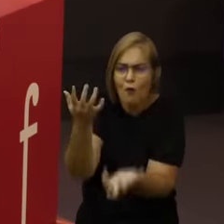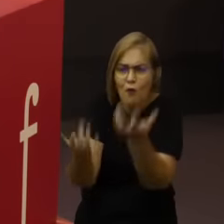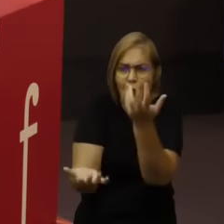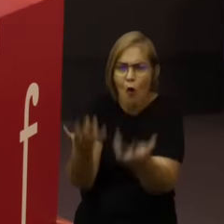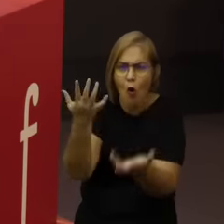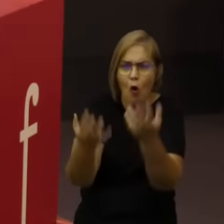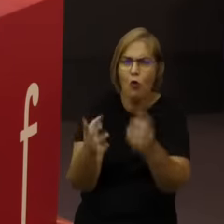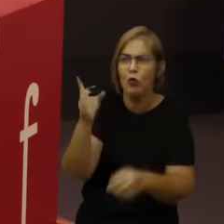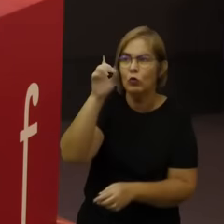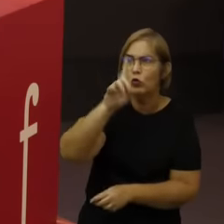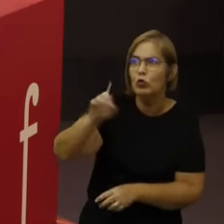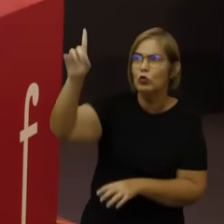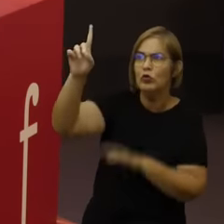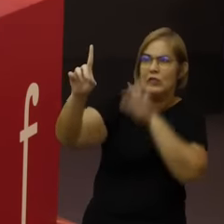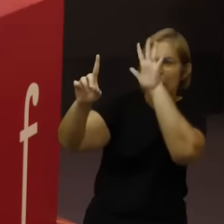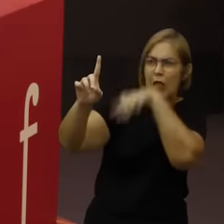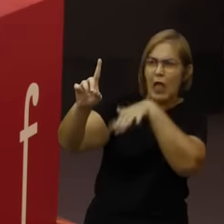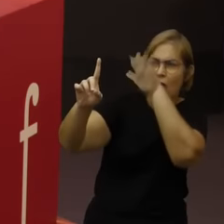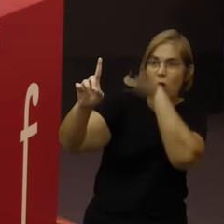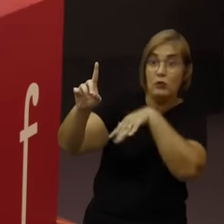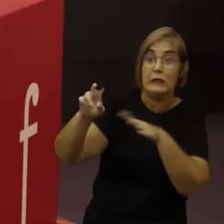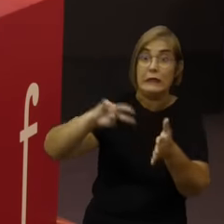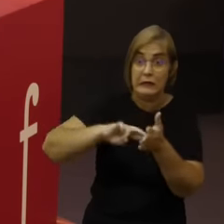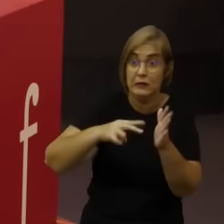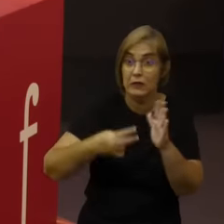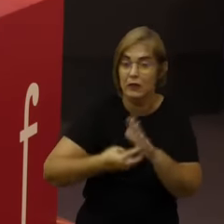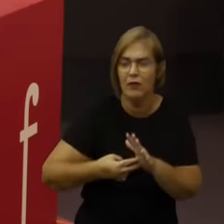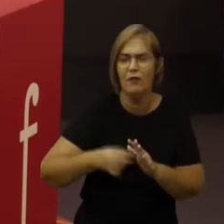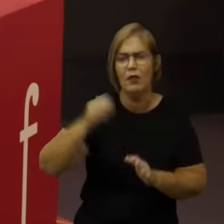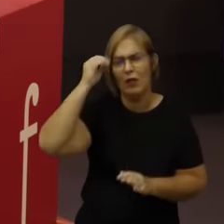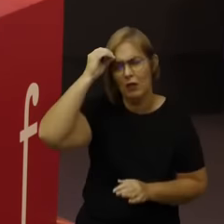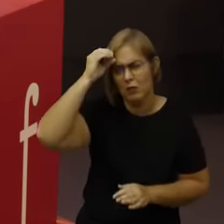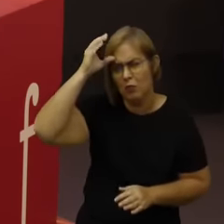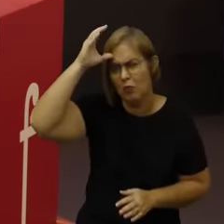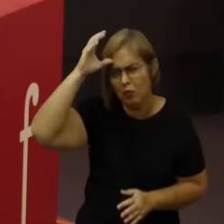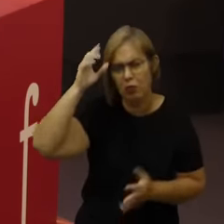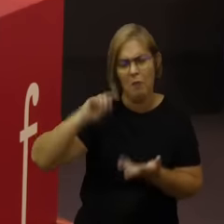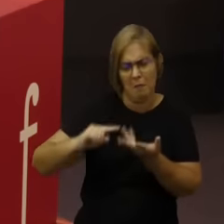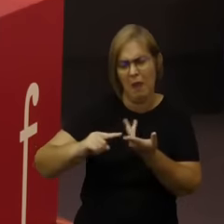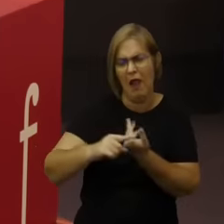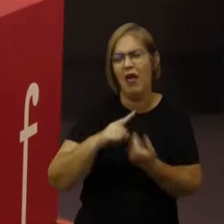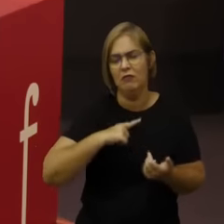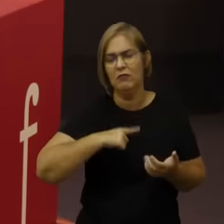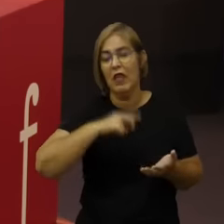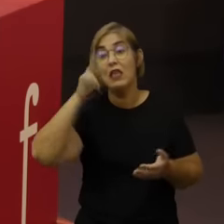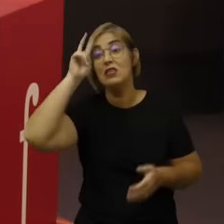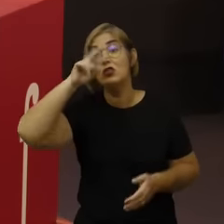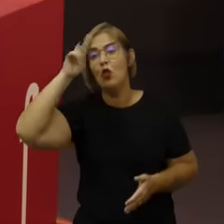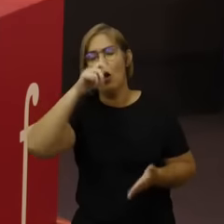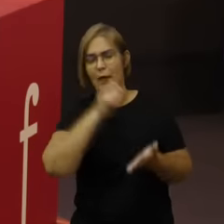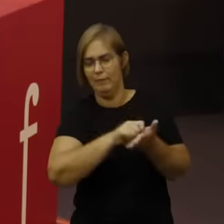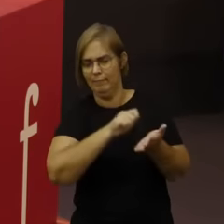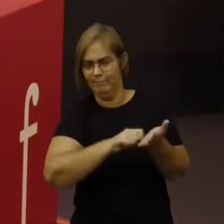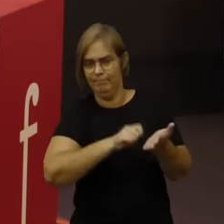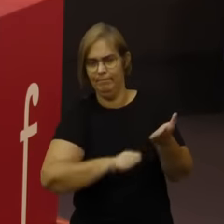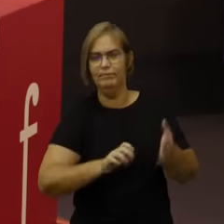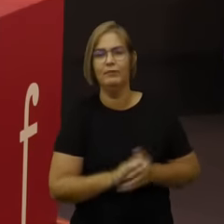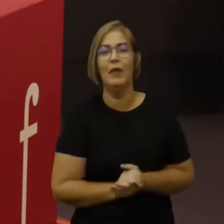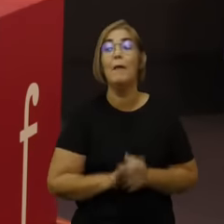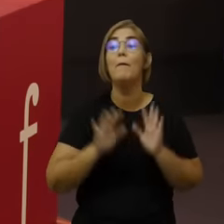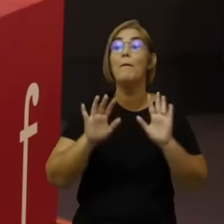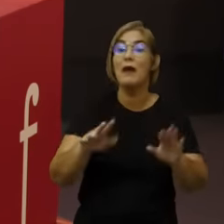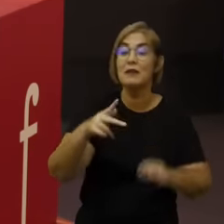sabedoria, da sabedoria divina. Há várias interpretações, mas o que importa é o seguinte: Zeus para punir, prometeu que era um